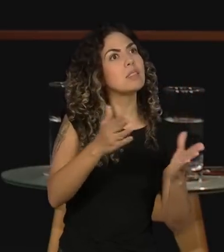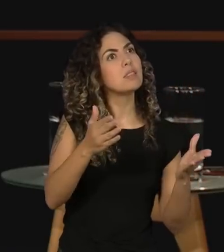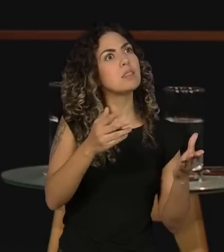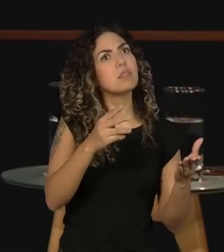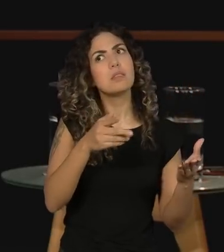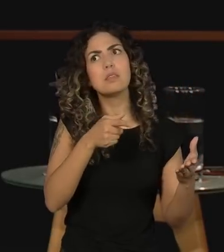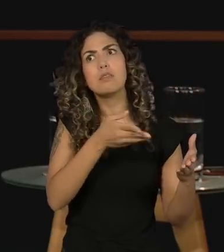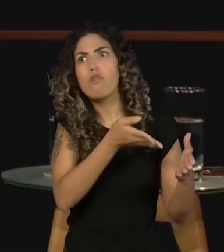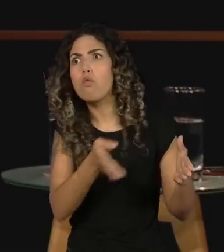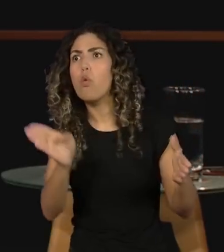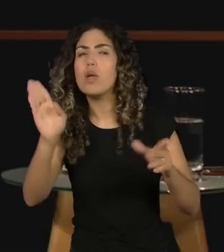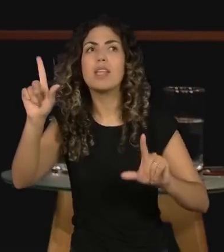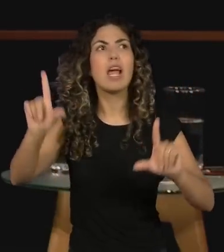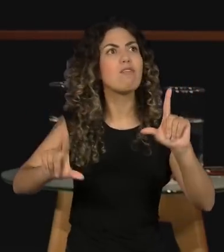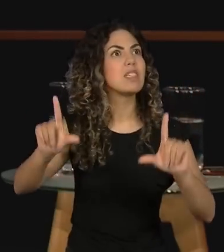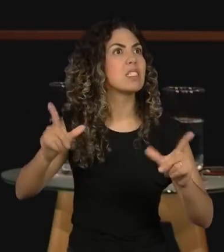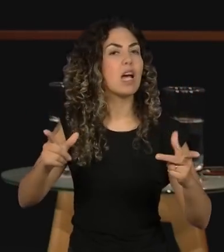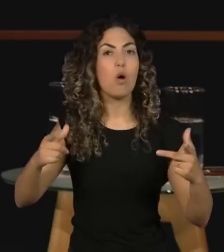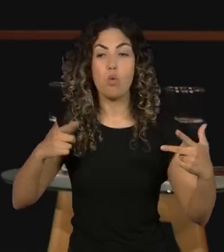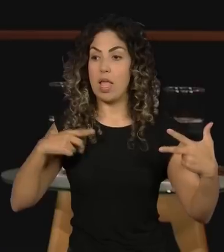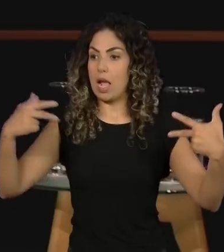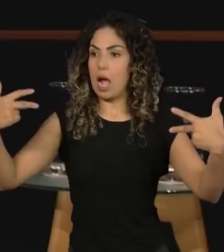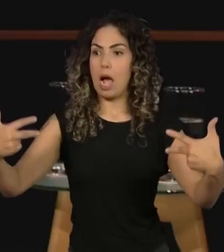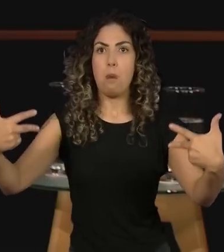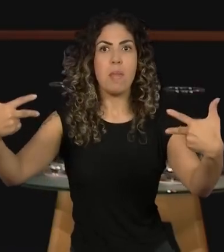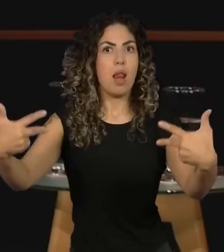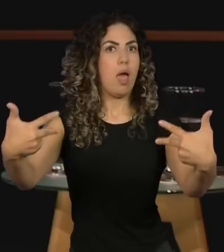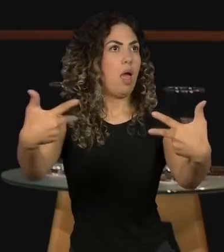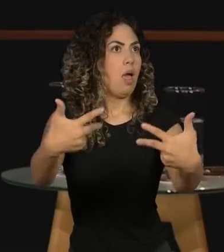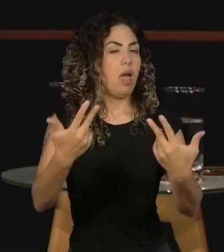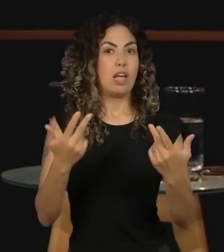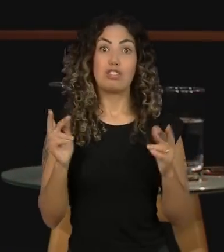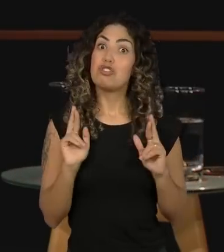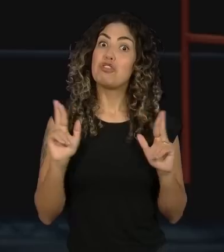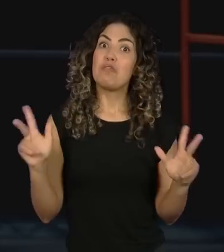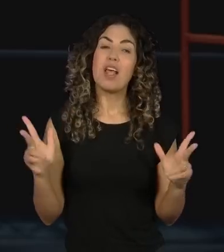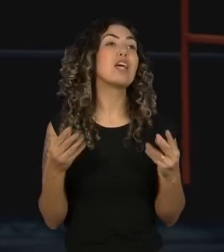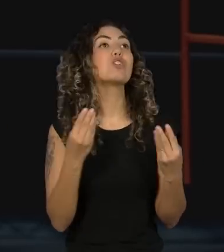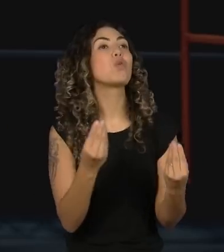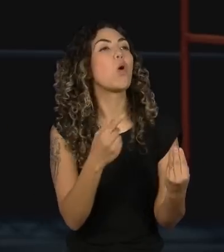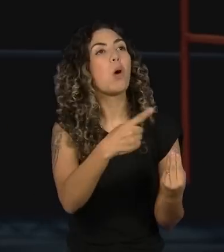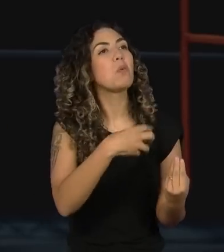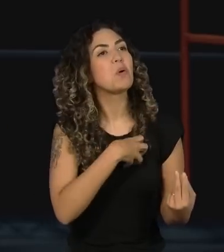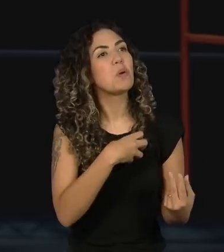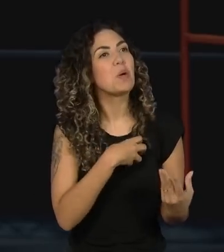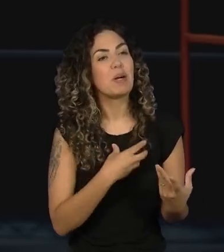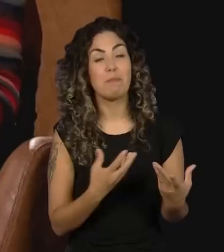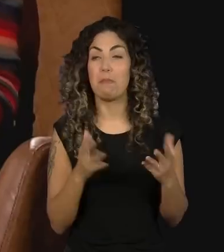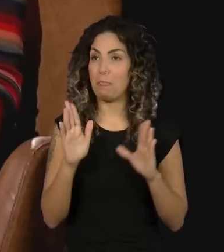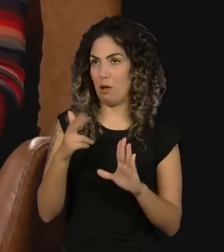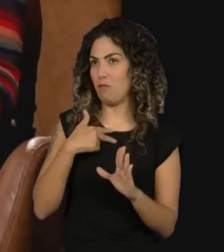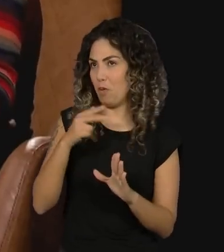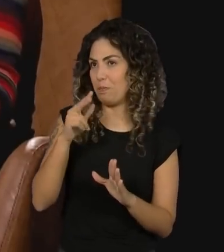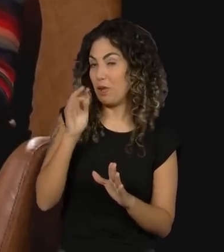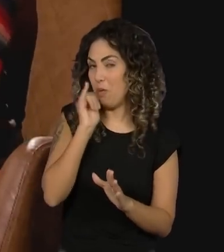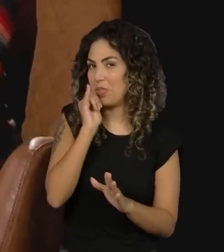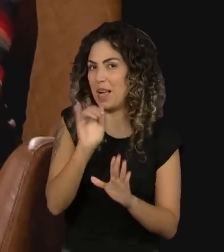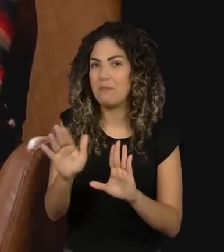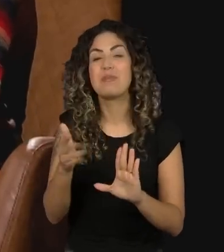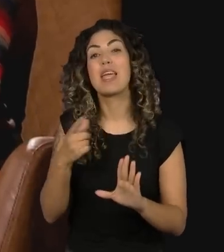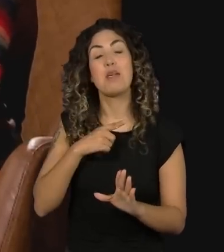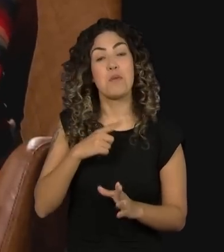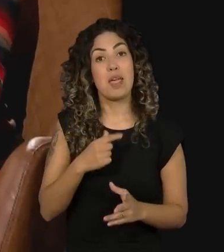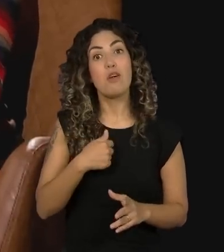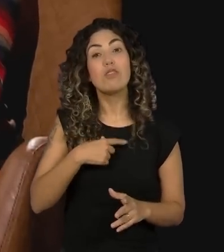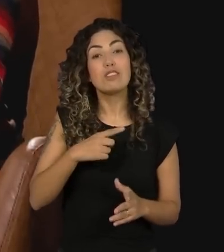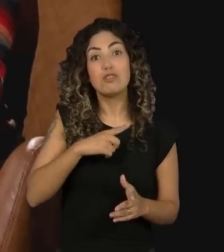para câmera, estúdio, set? Vou contar uma história. Eu tinha uma dificuldade de ficar parada,